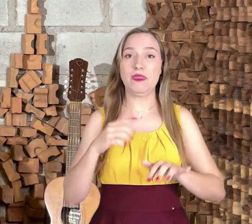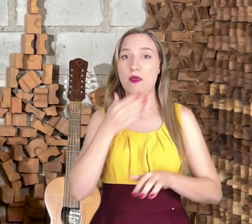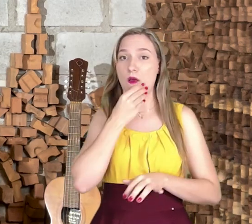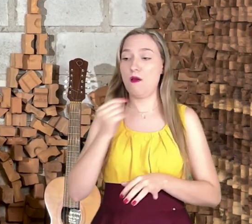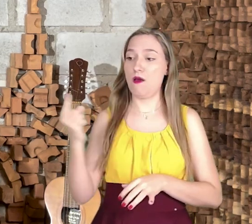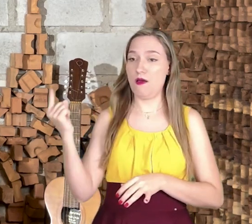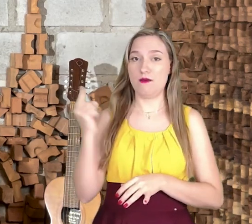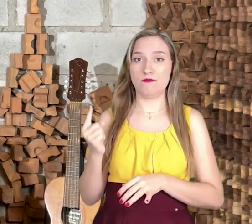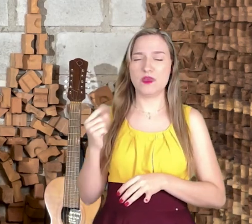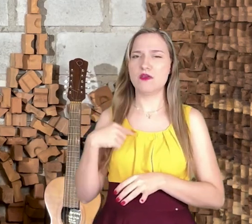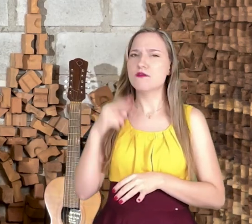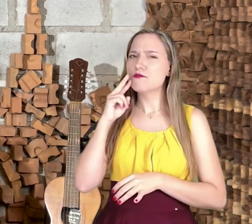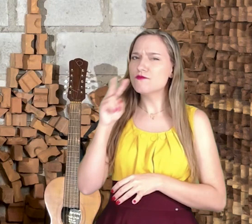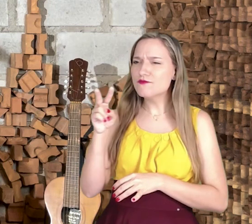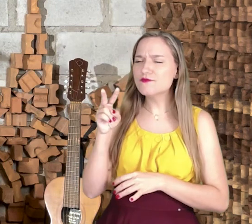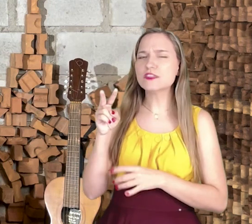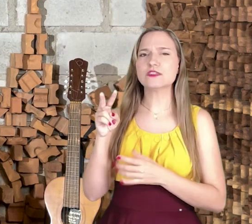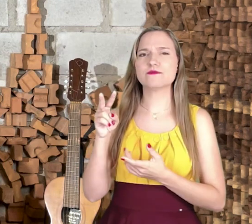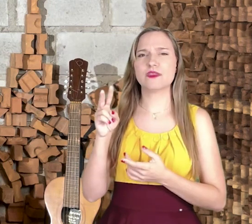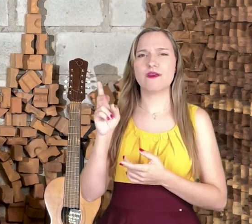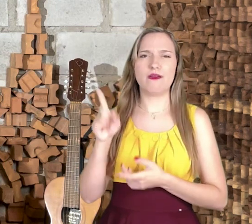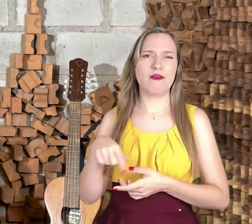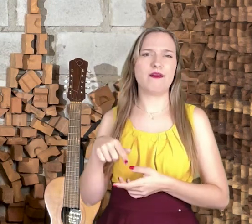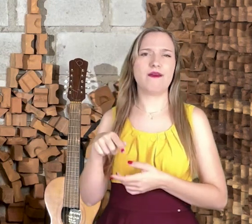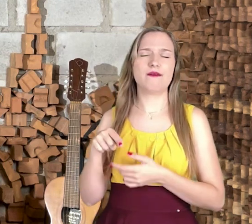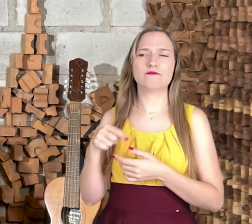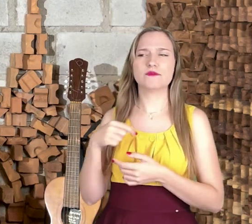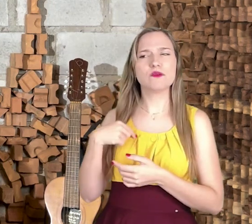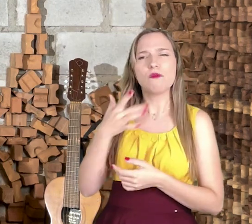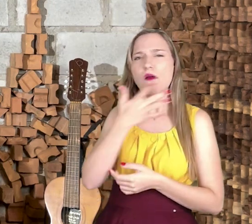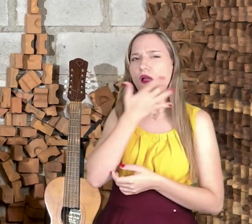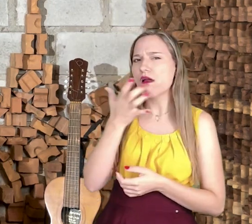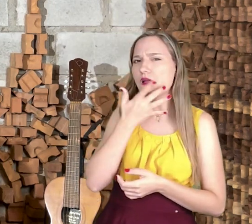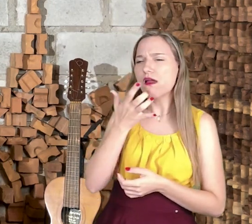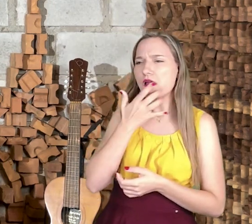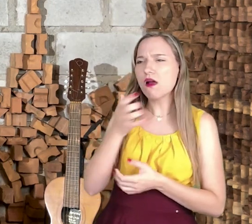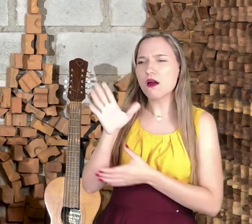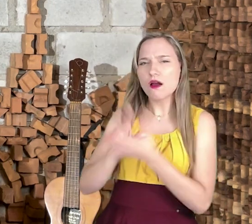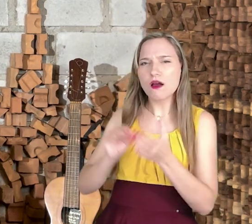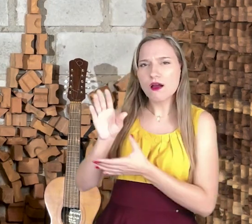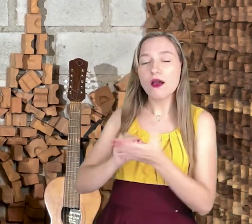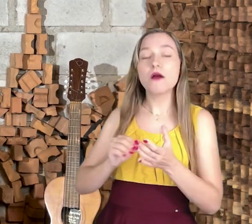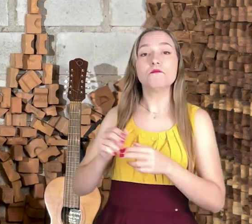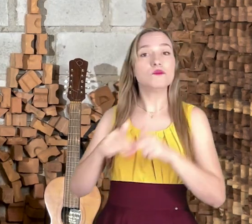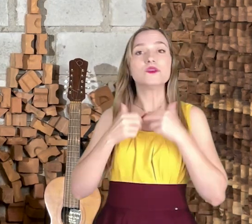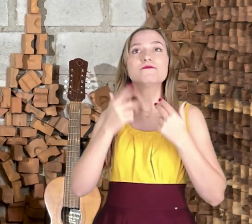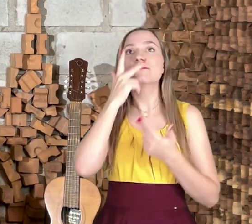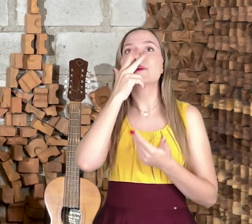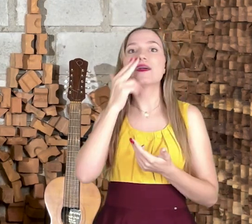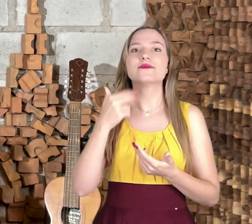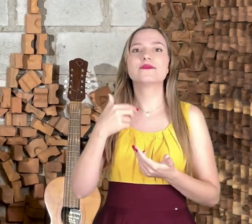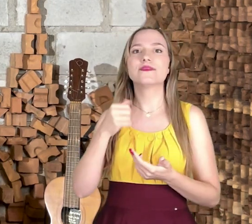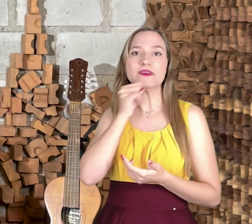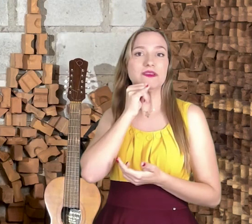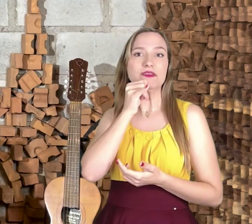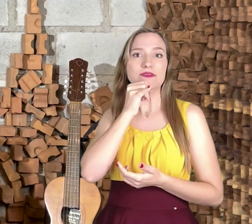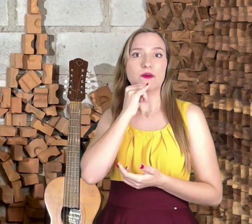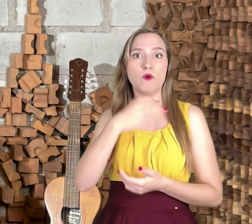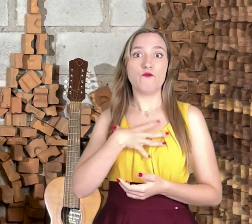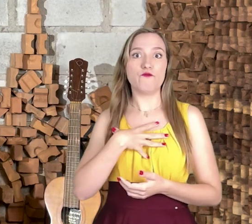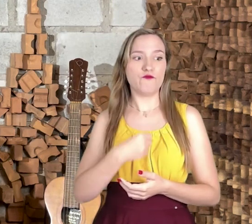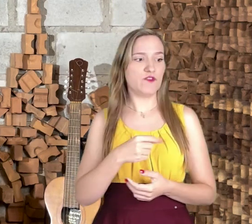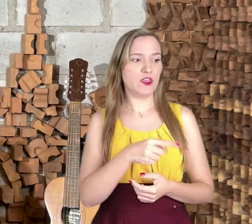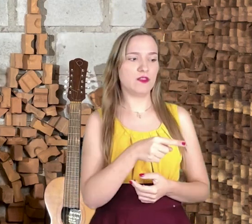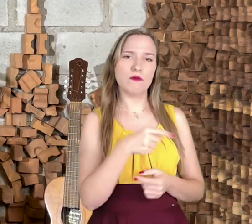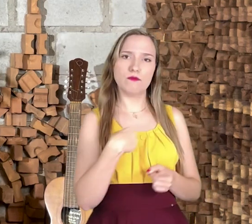saxofonista, na verdade, de jazz. E eu tirava essas coisas. Por isso que eu falo que eu não tive essa atenção, que hoje com a minha filha eu tenho essa super atenção com o talento dela. Se